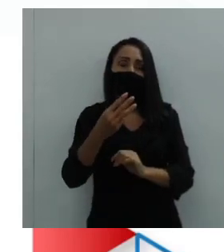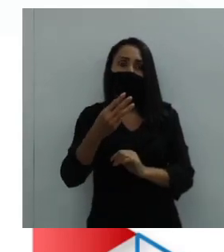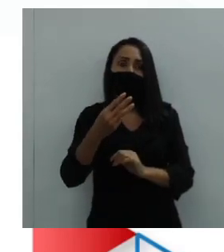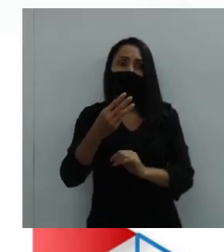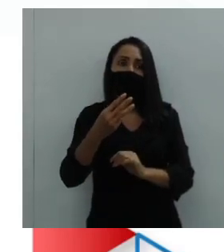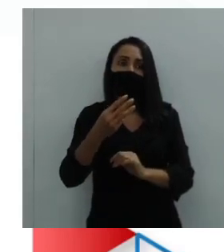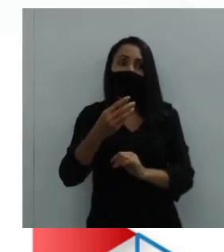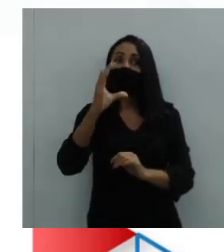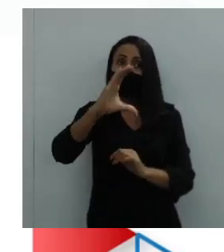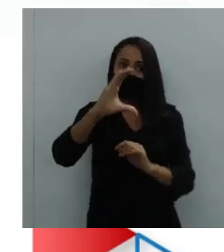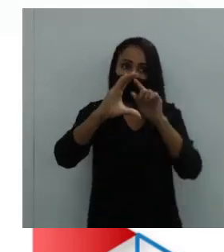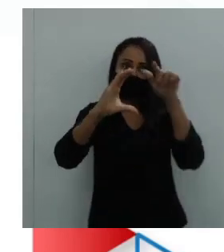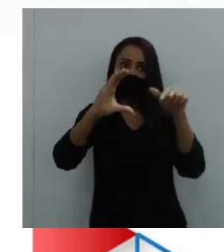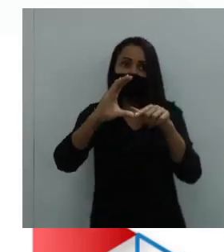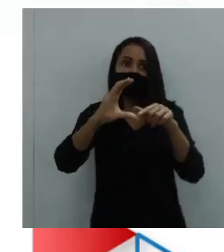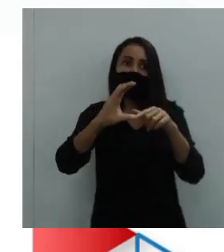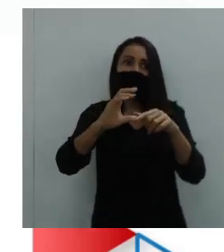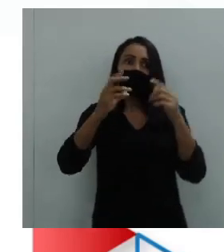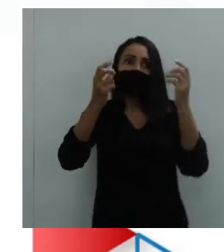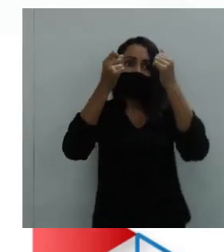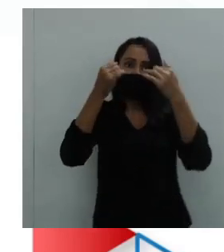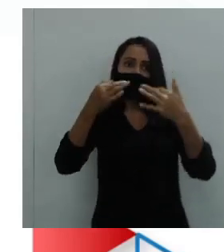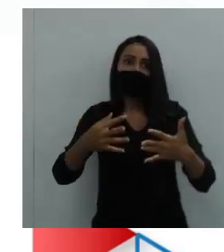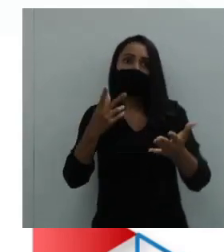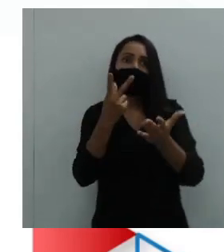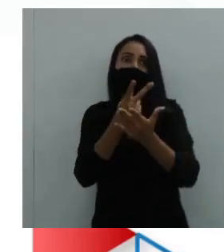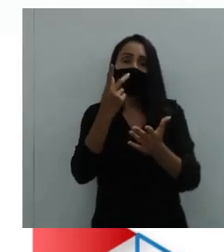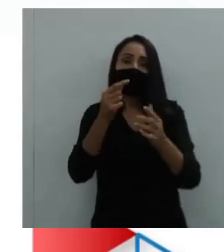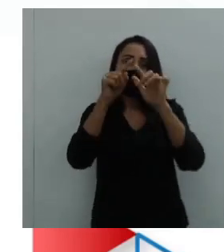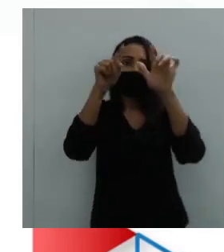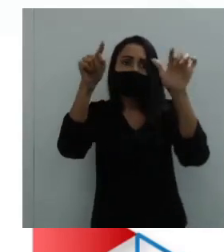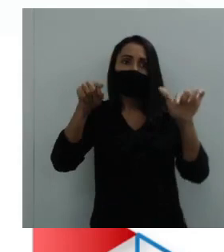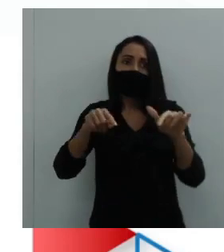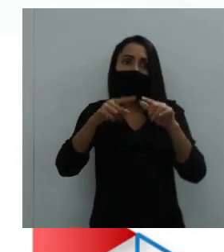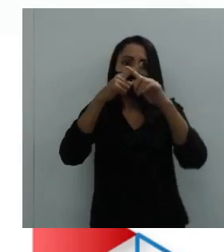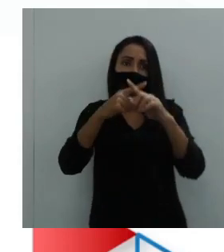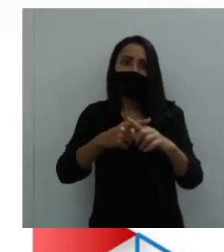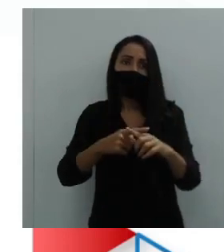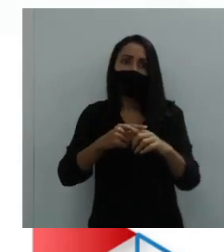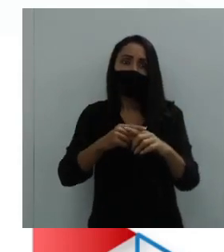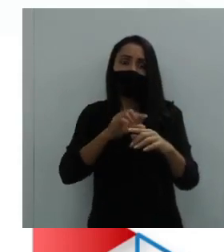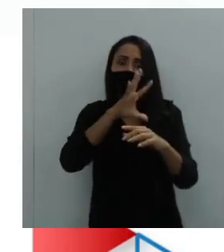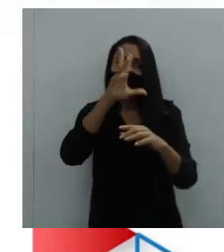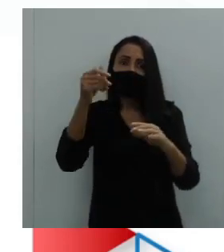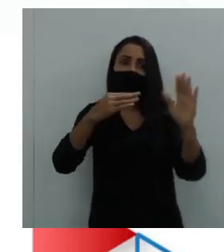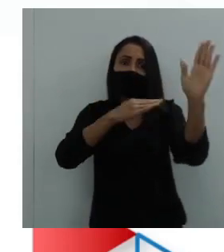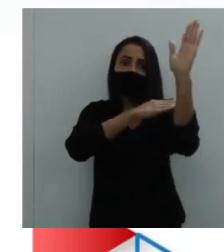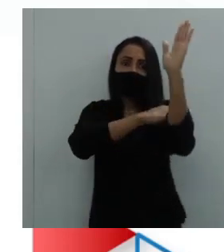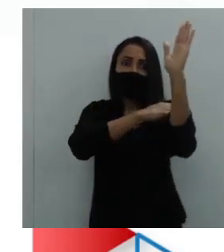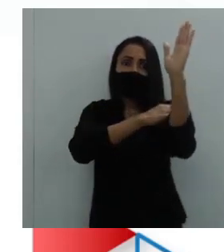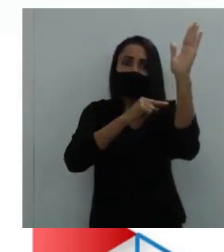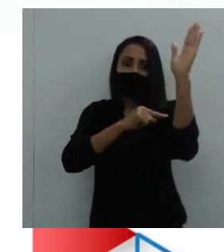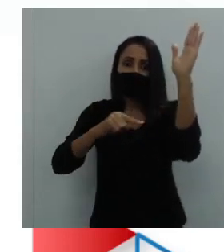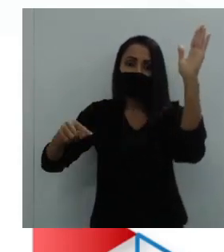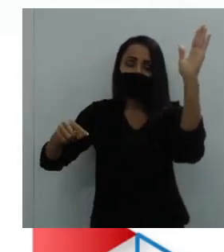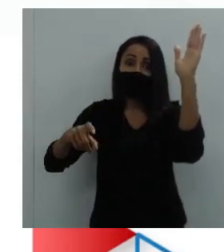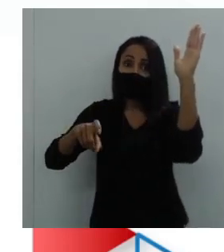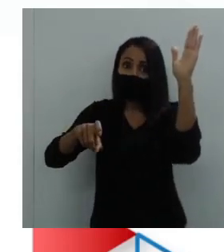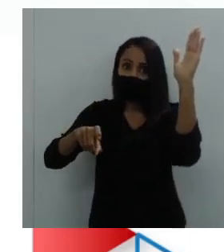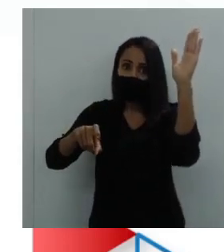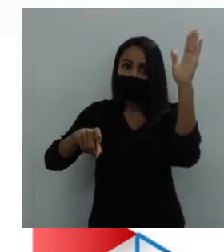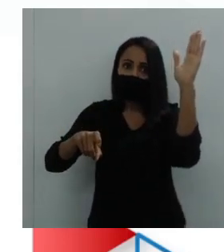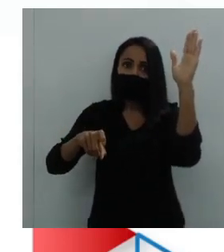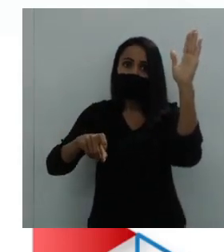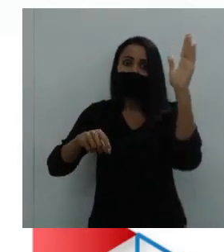C. Descreva o que acontece com esse quadrado quando se multiplica todas as abscissas, o eixo